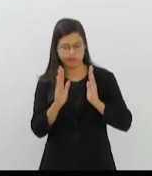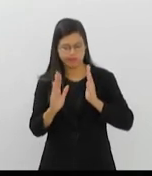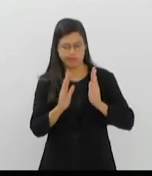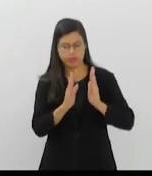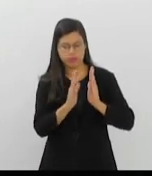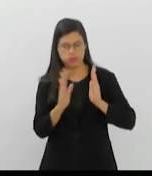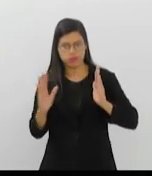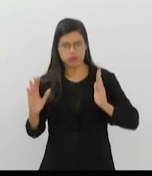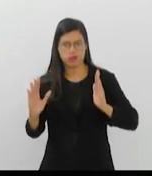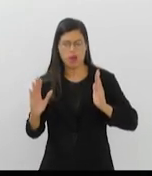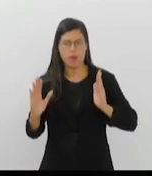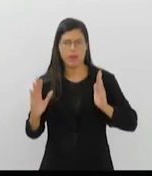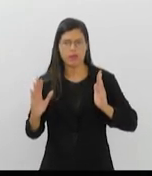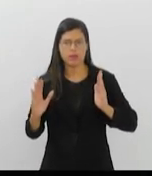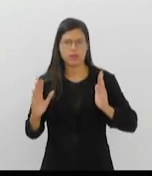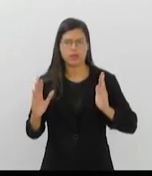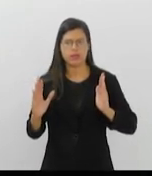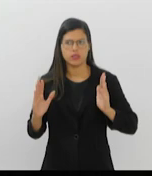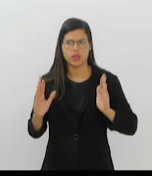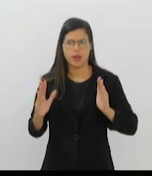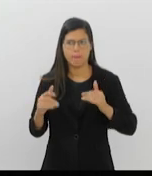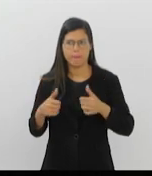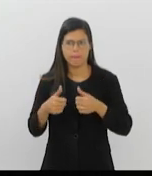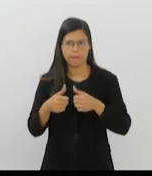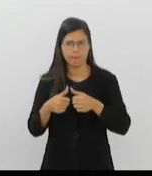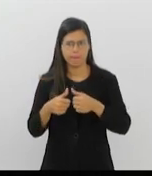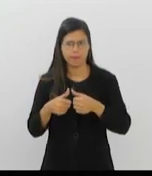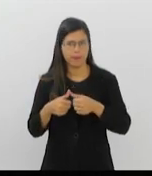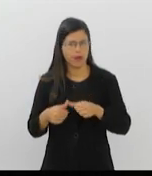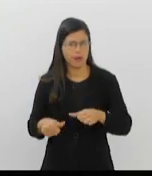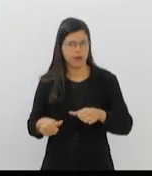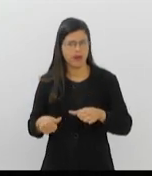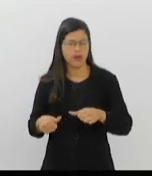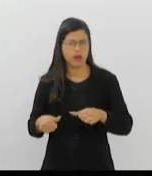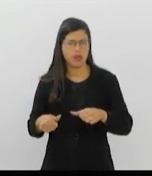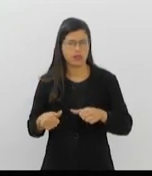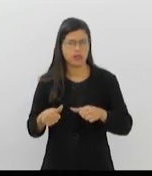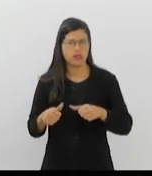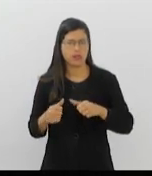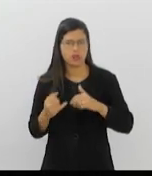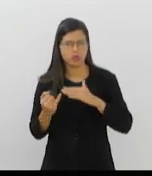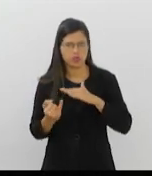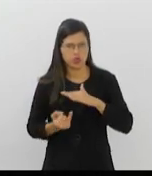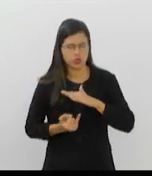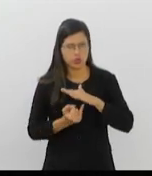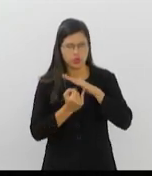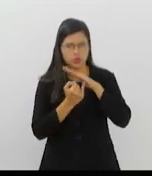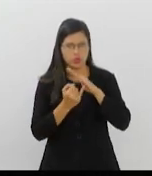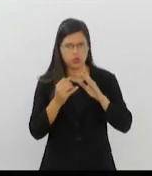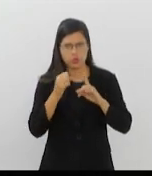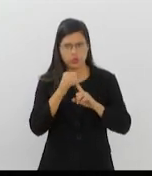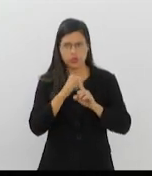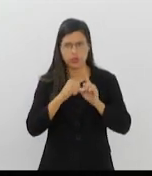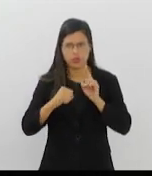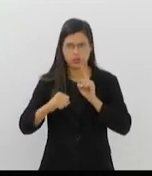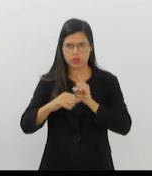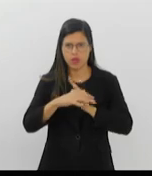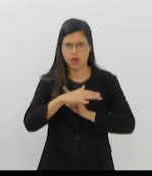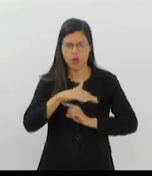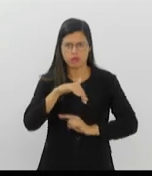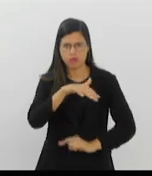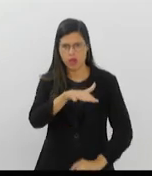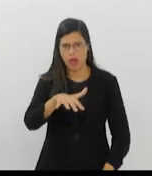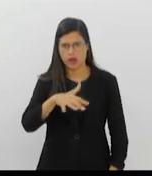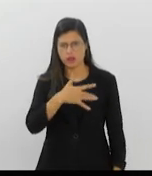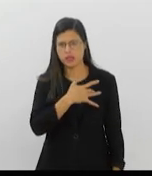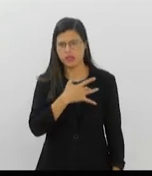paraa permanência de organizações sociais na área da